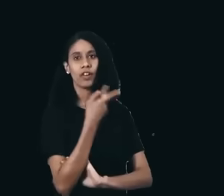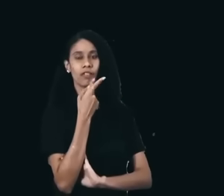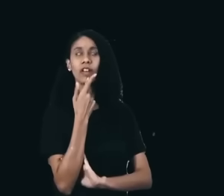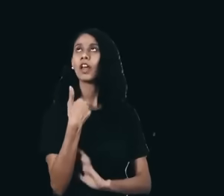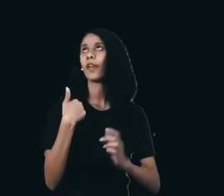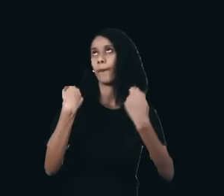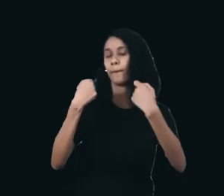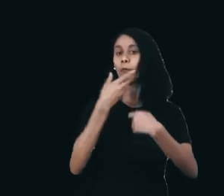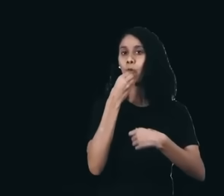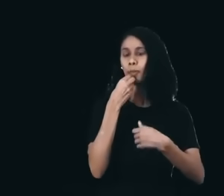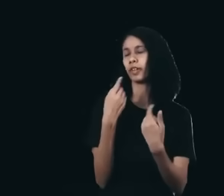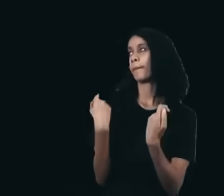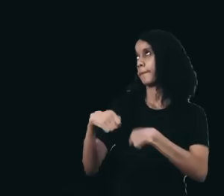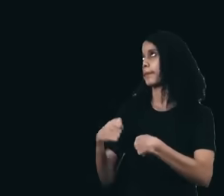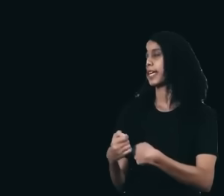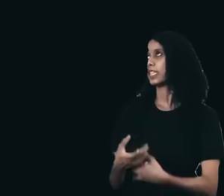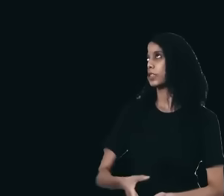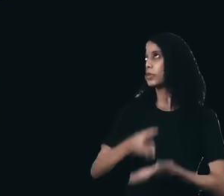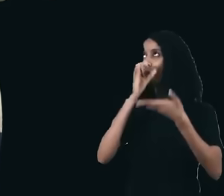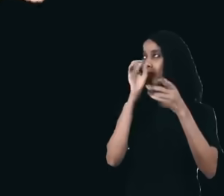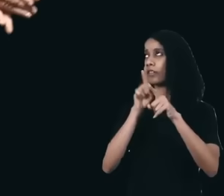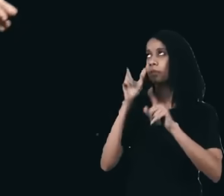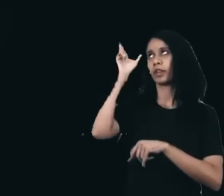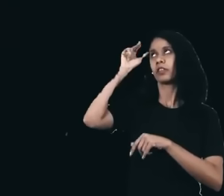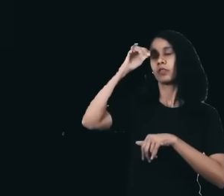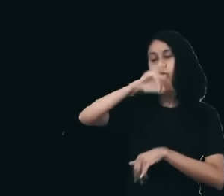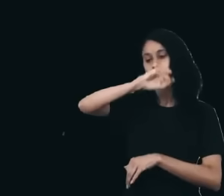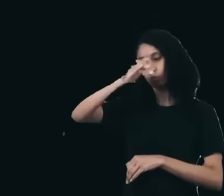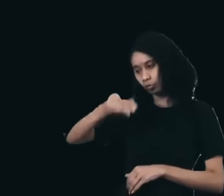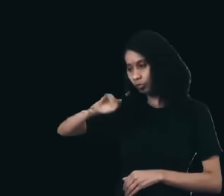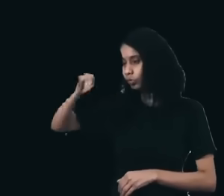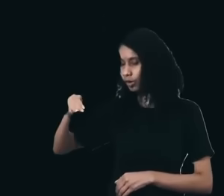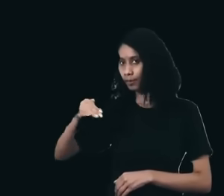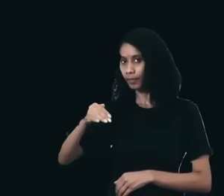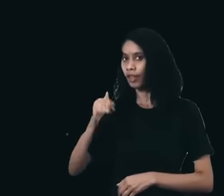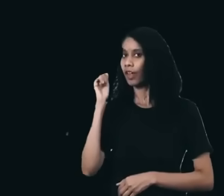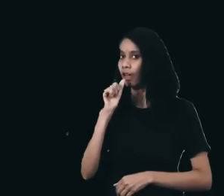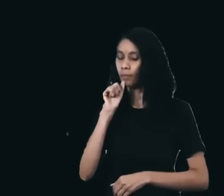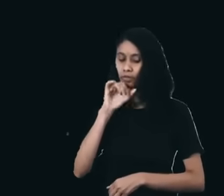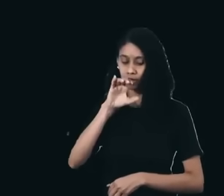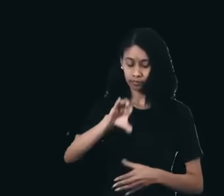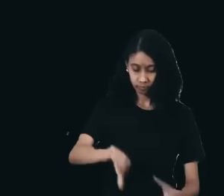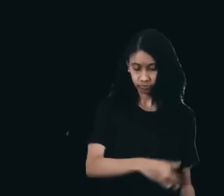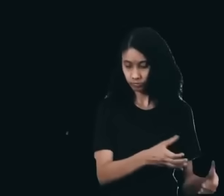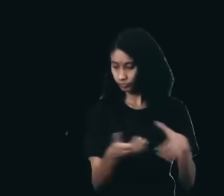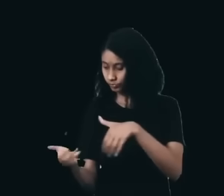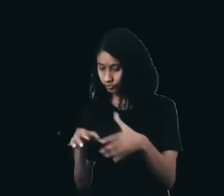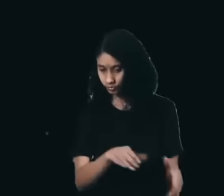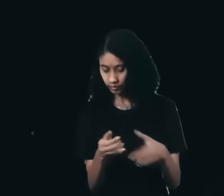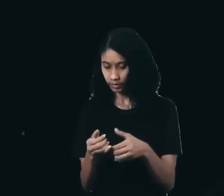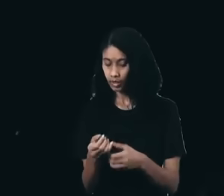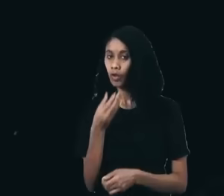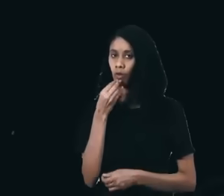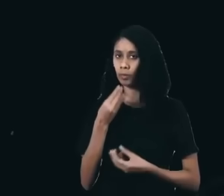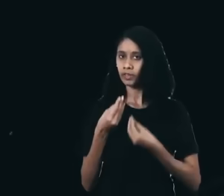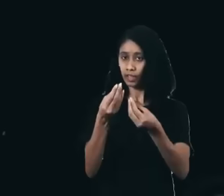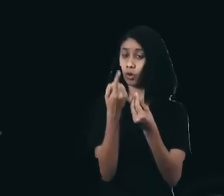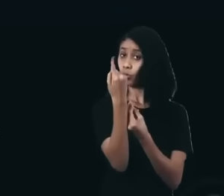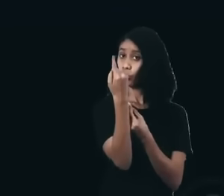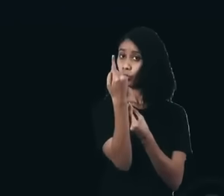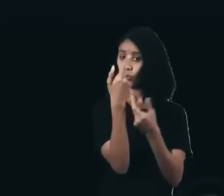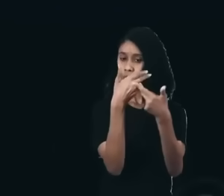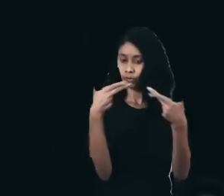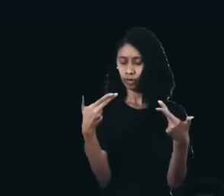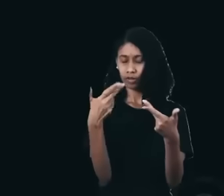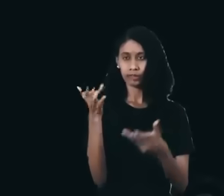água e dar água para os meus camelos. Ela tira água para o homem, tira água para os camelos. O cara vai dar uma joia para ela, na hora.